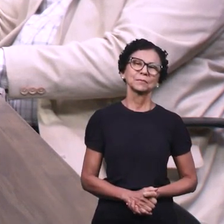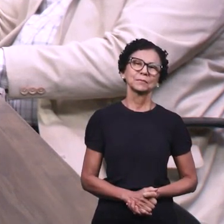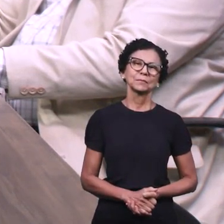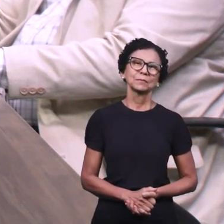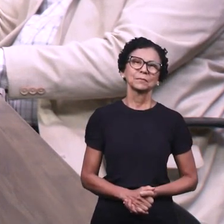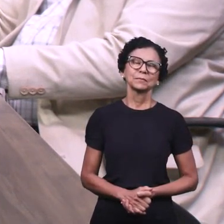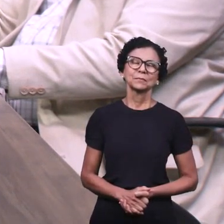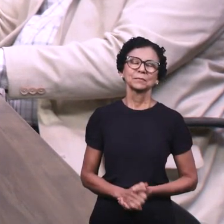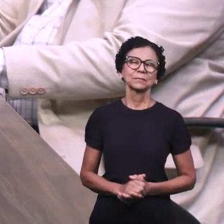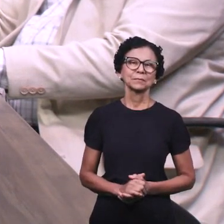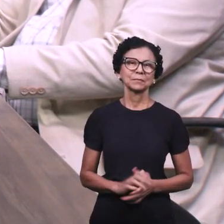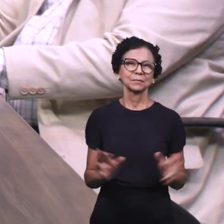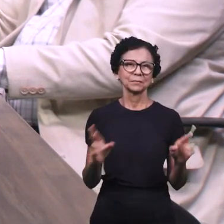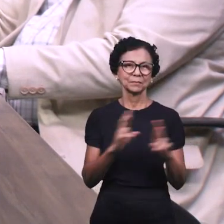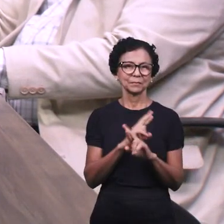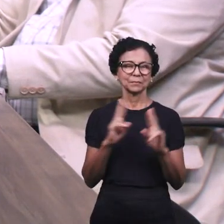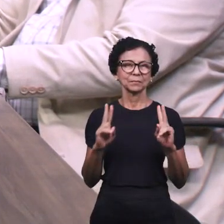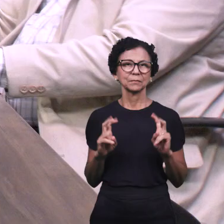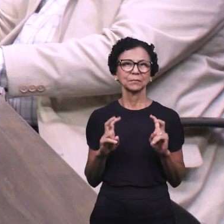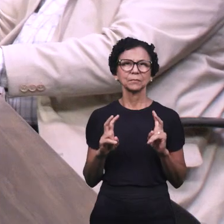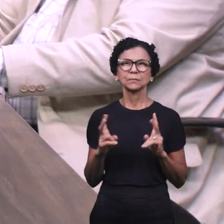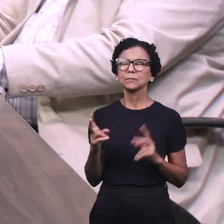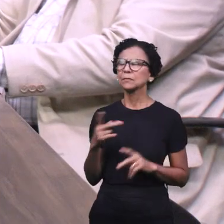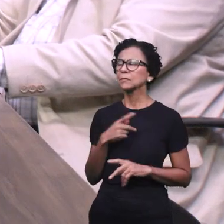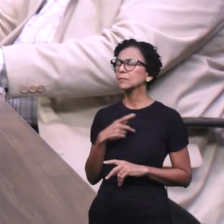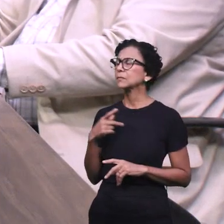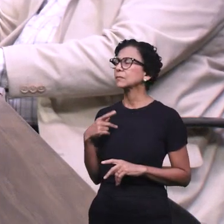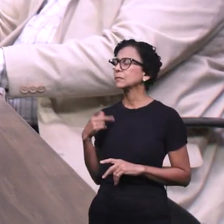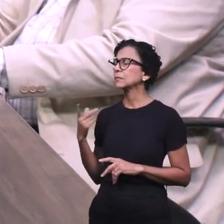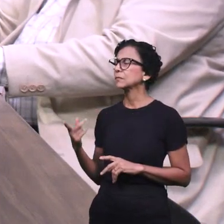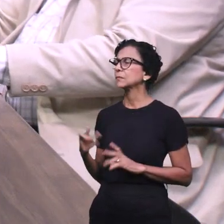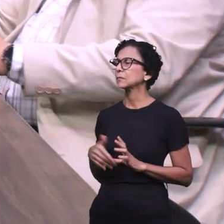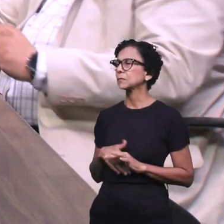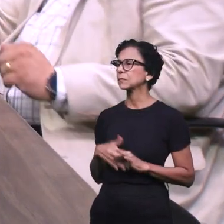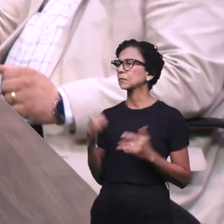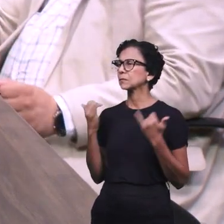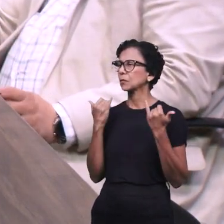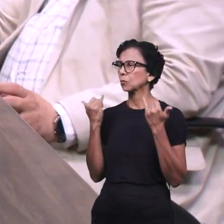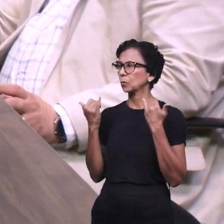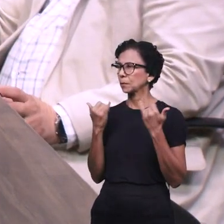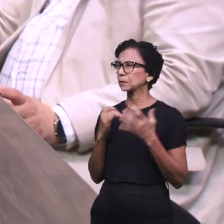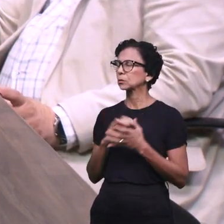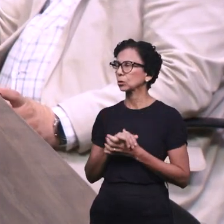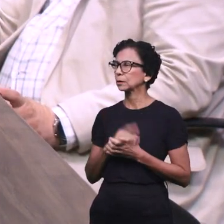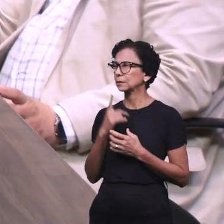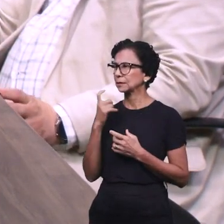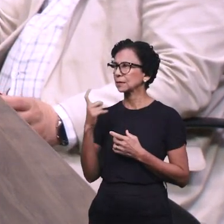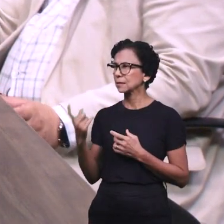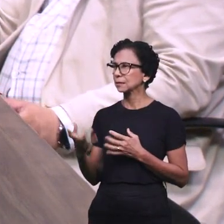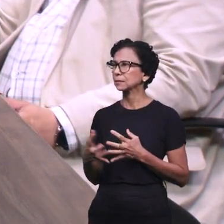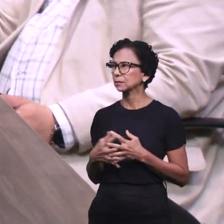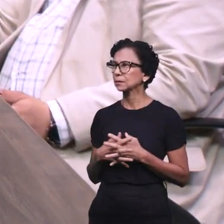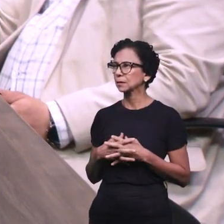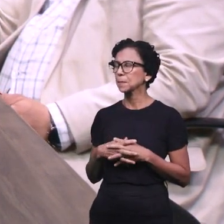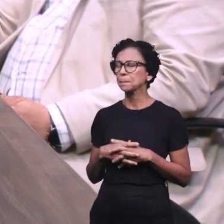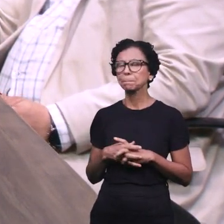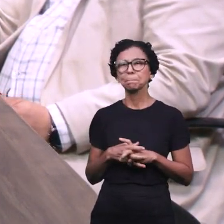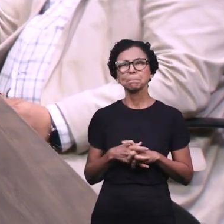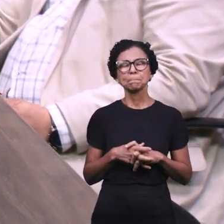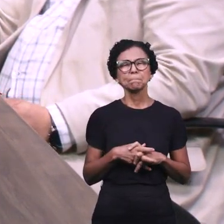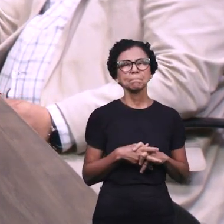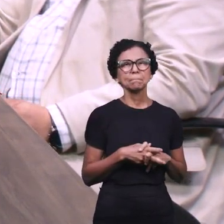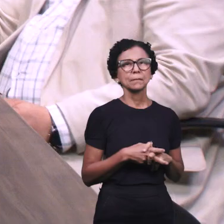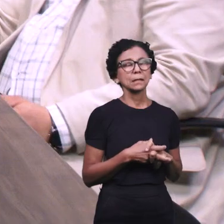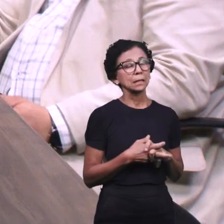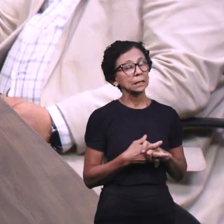respeito desse assunto. E pastor Tiago, ele traz algumas informações bem interessantes para nós ao longo